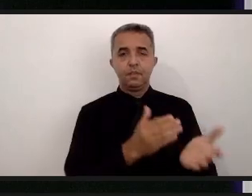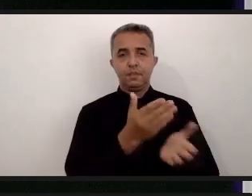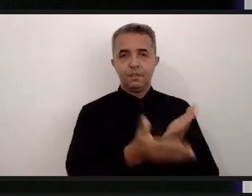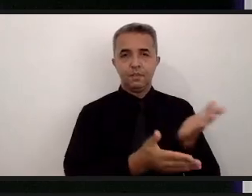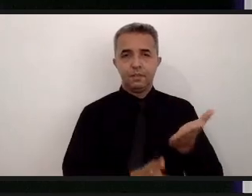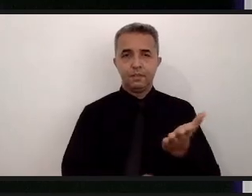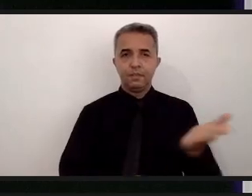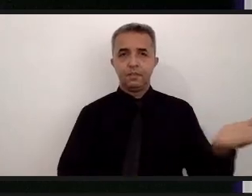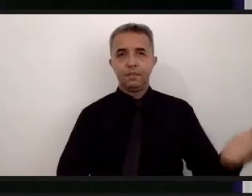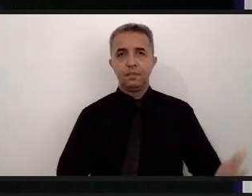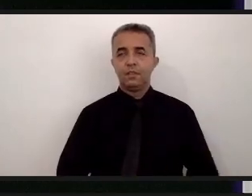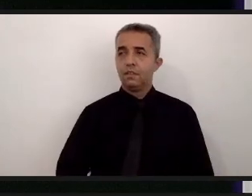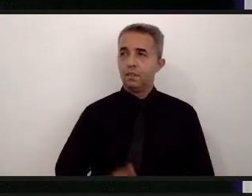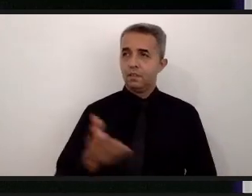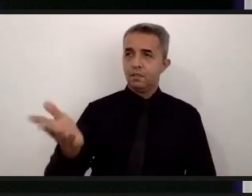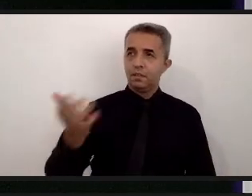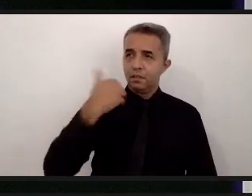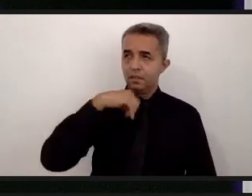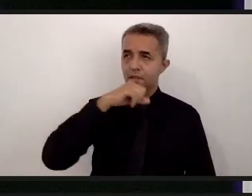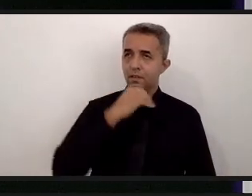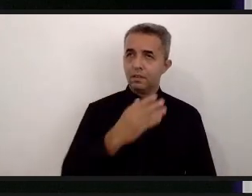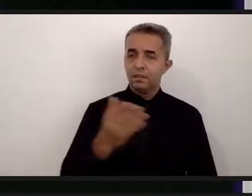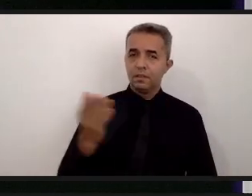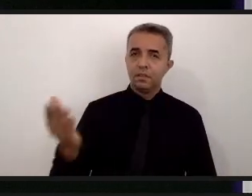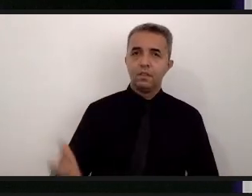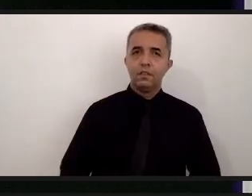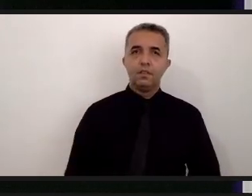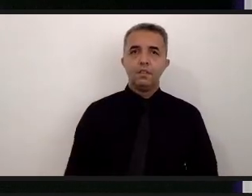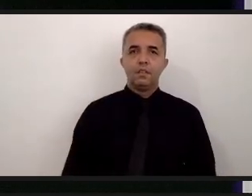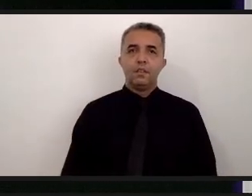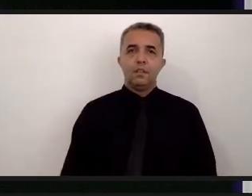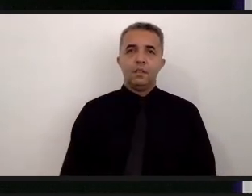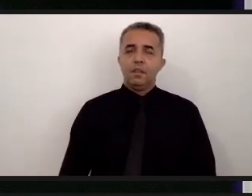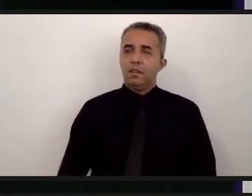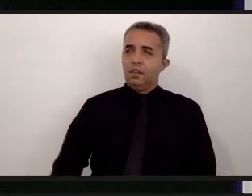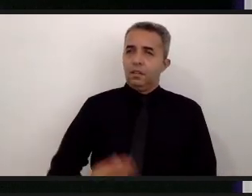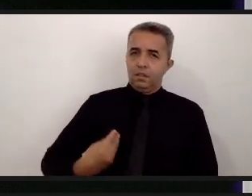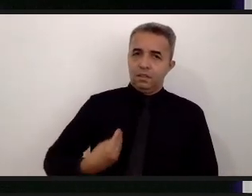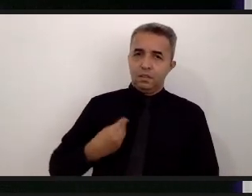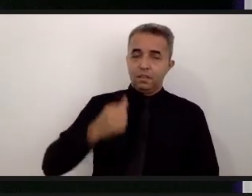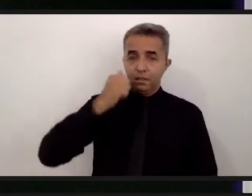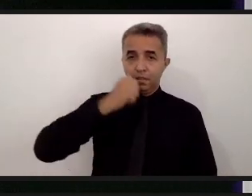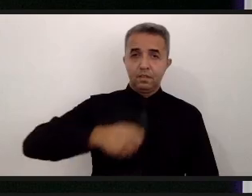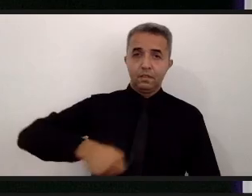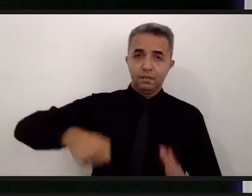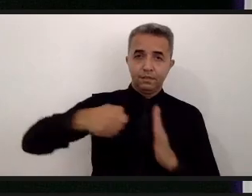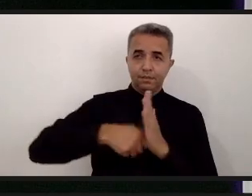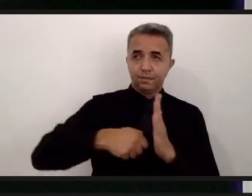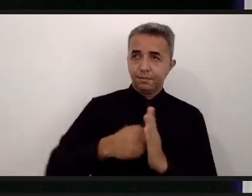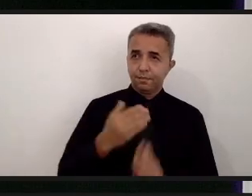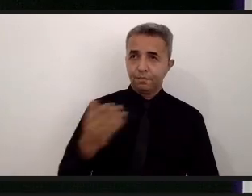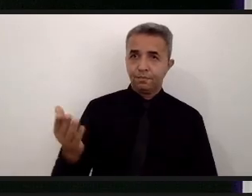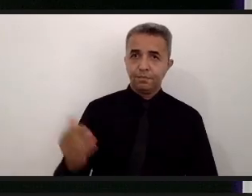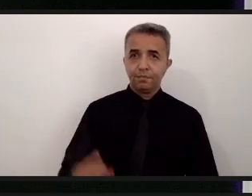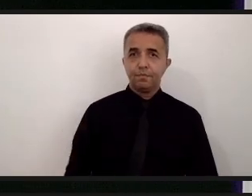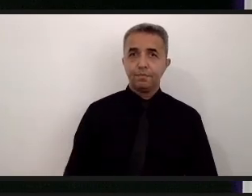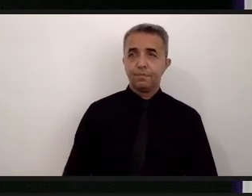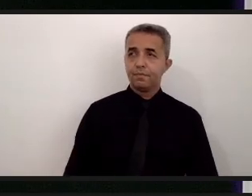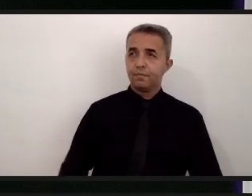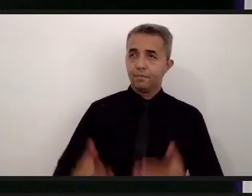abraço para minha mãe, que é minha inspiração de vida, de mulher guerreira, né? Meu exemplo de